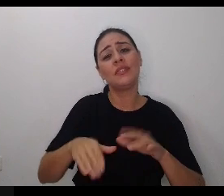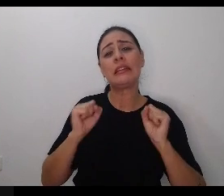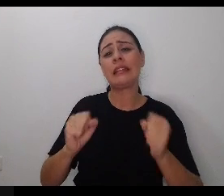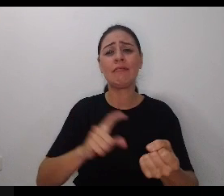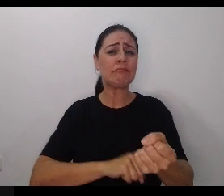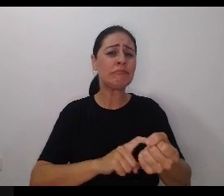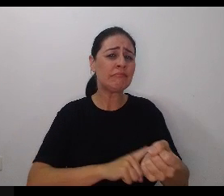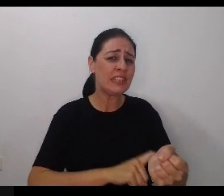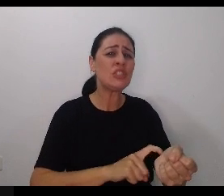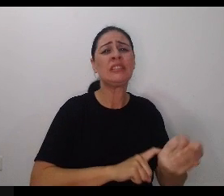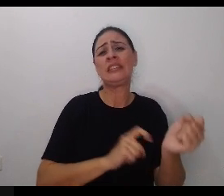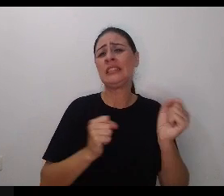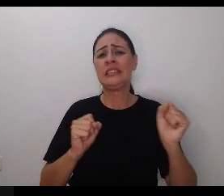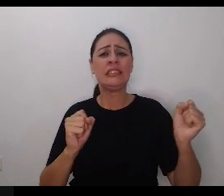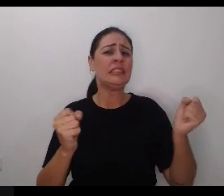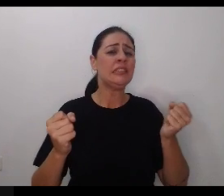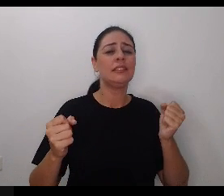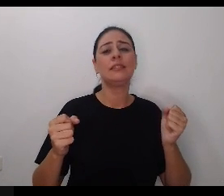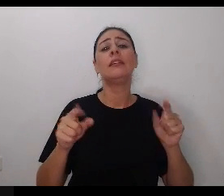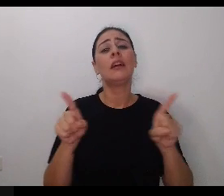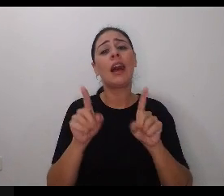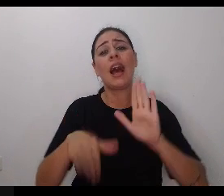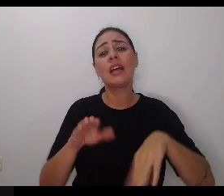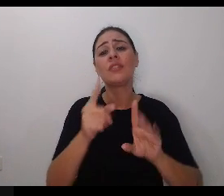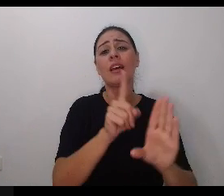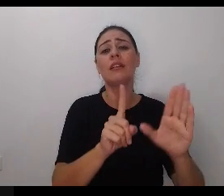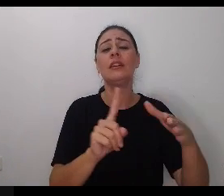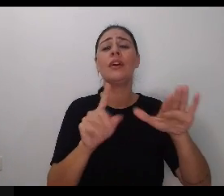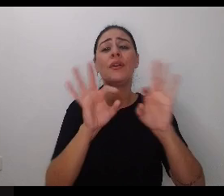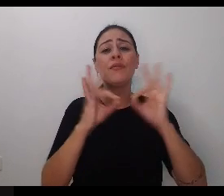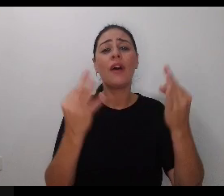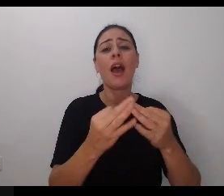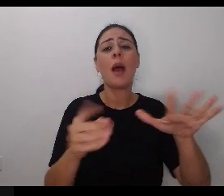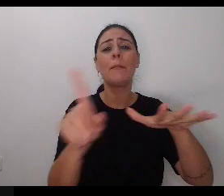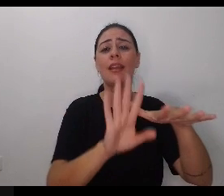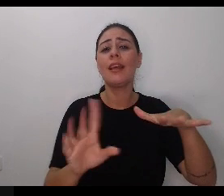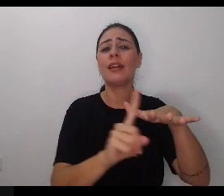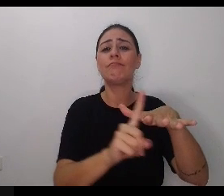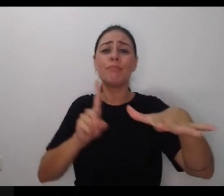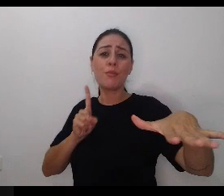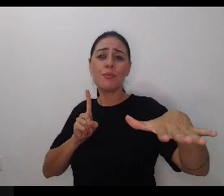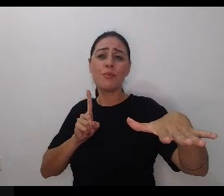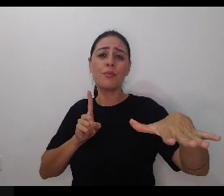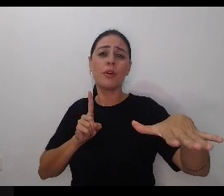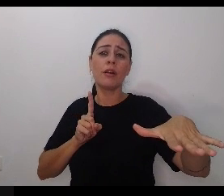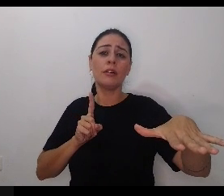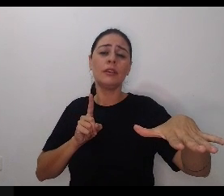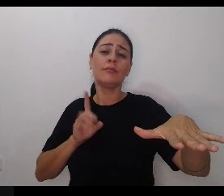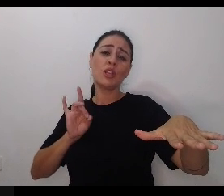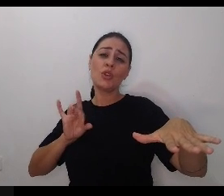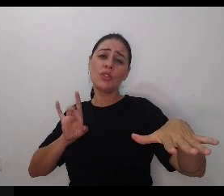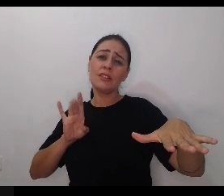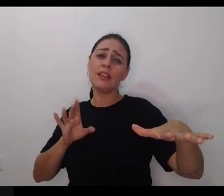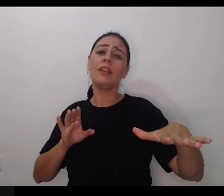apresentar um comportamento mais irritado, né? Vai se isolar. Então, ela vai estar expressando ali